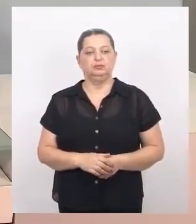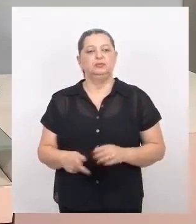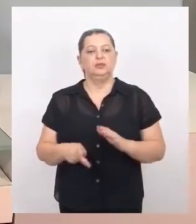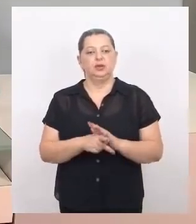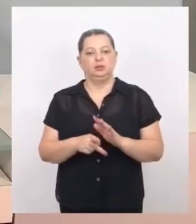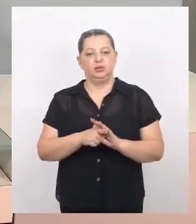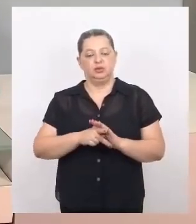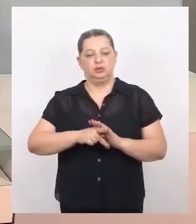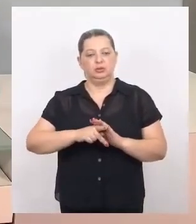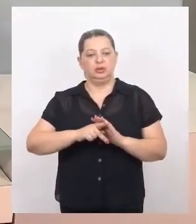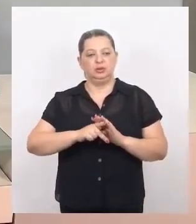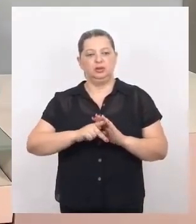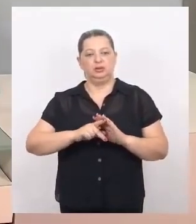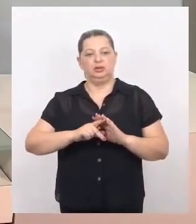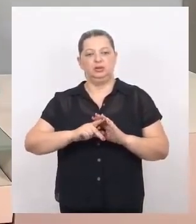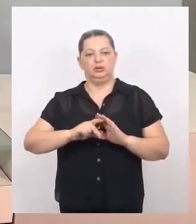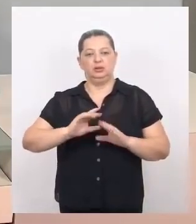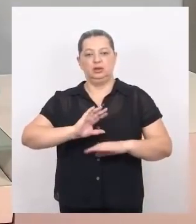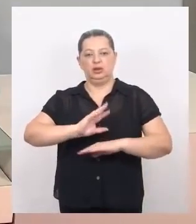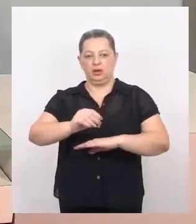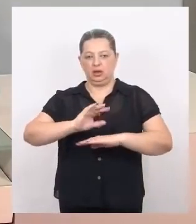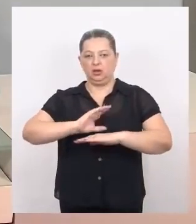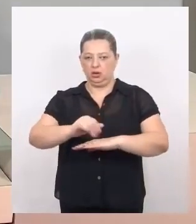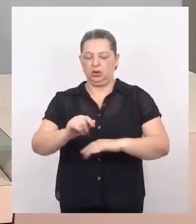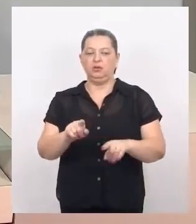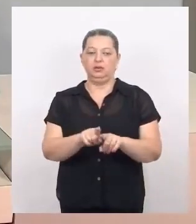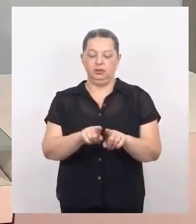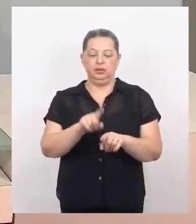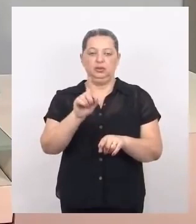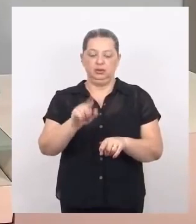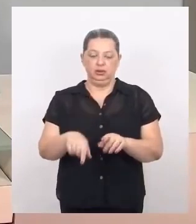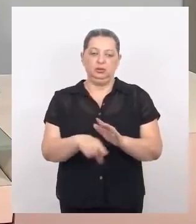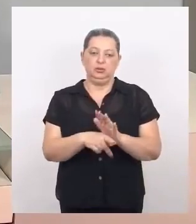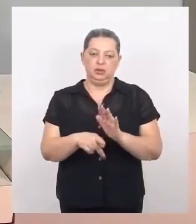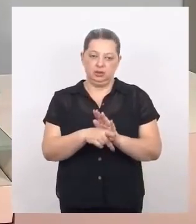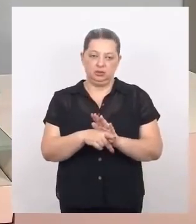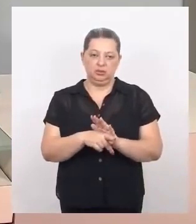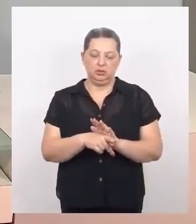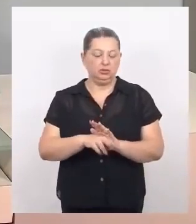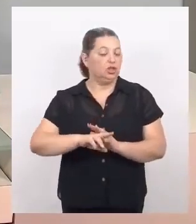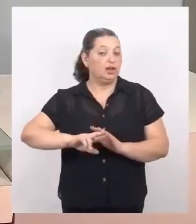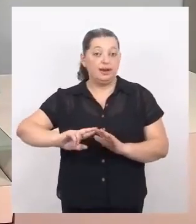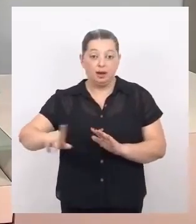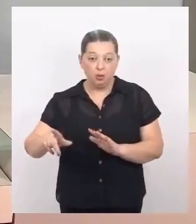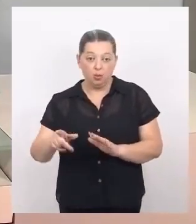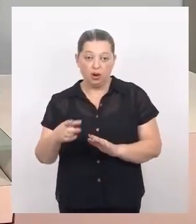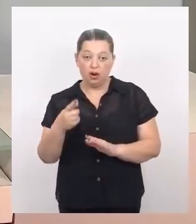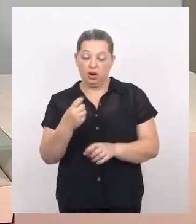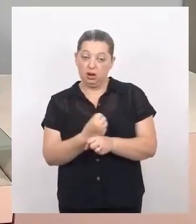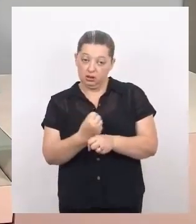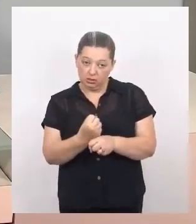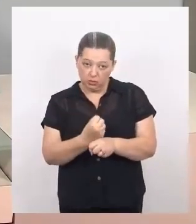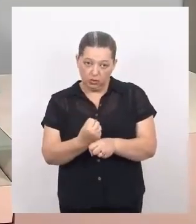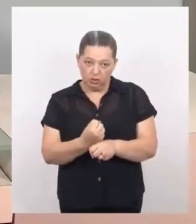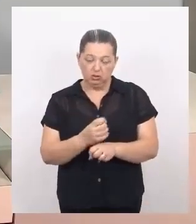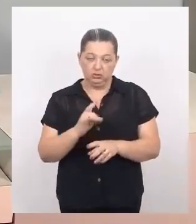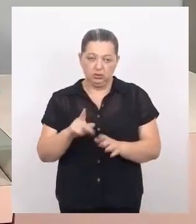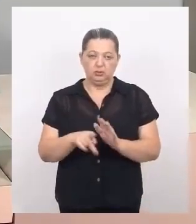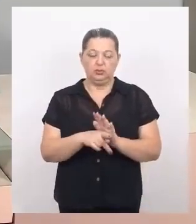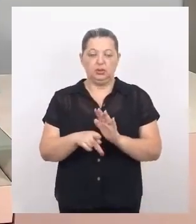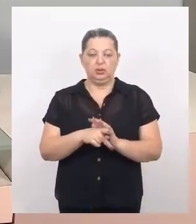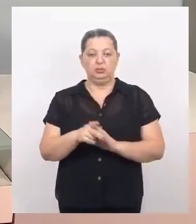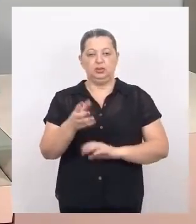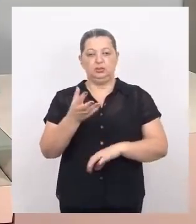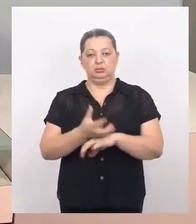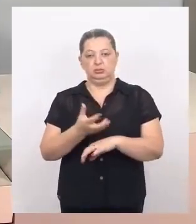é sempre anual, inclusive no ensino médio. Então, o que não é anual? São as unidades curriculares que